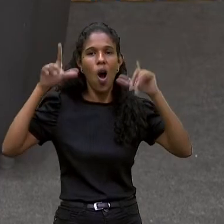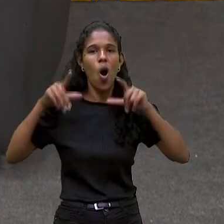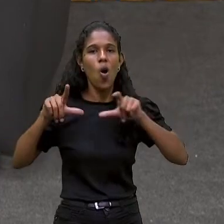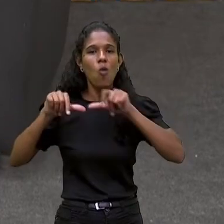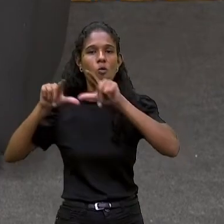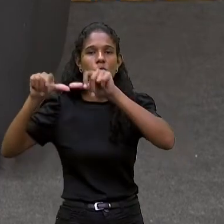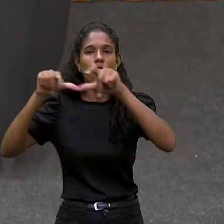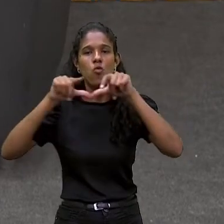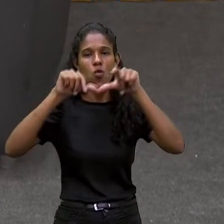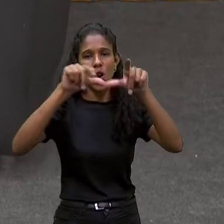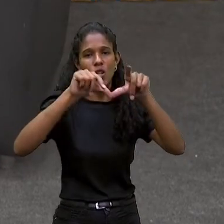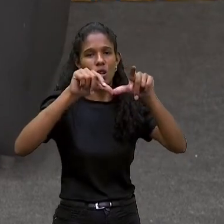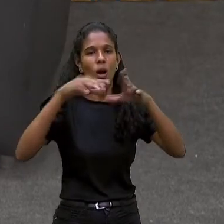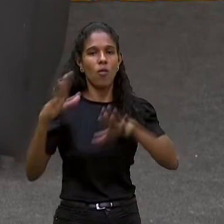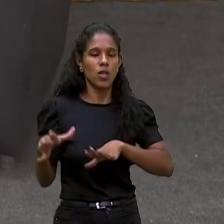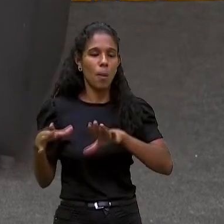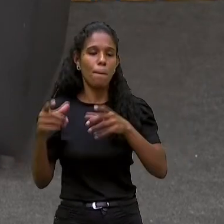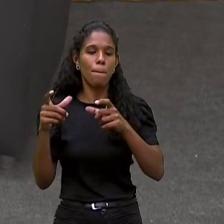do mundo e colocar em outro.